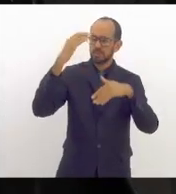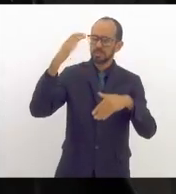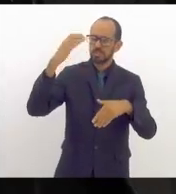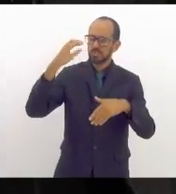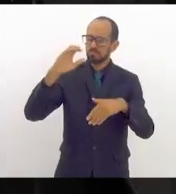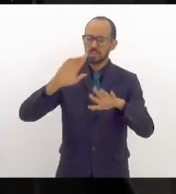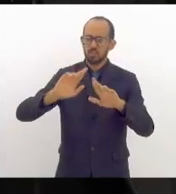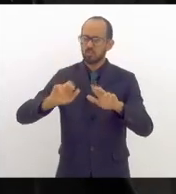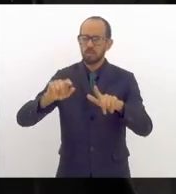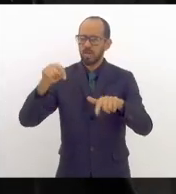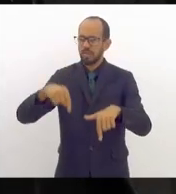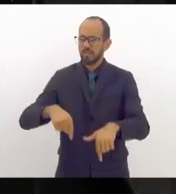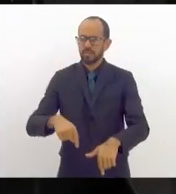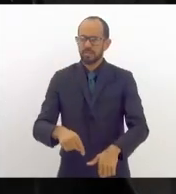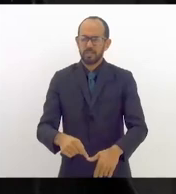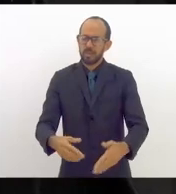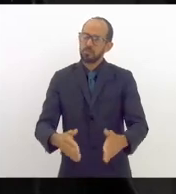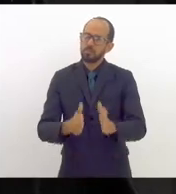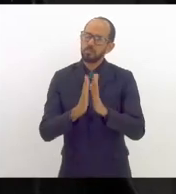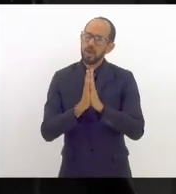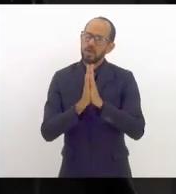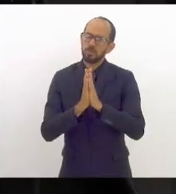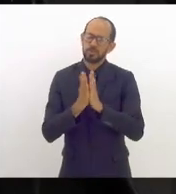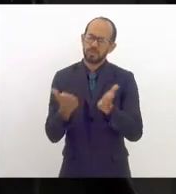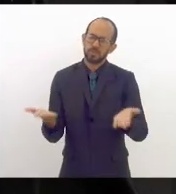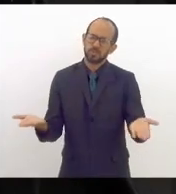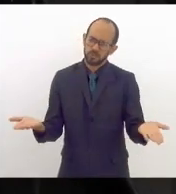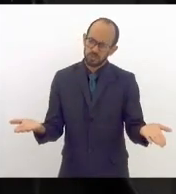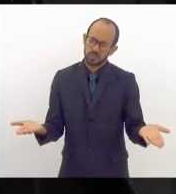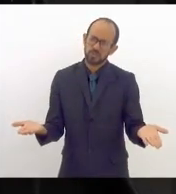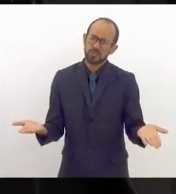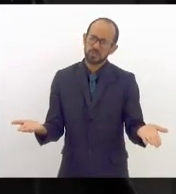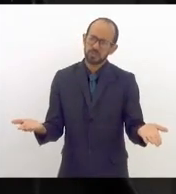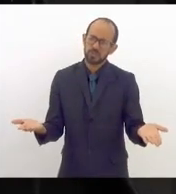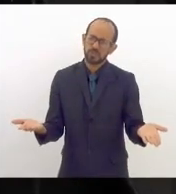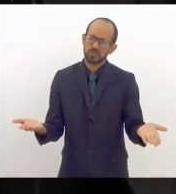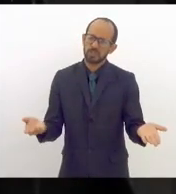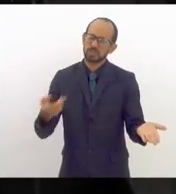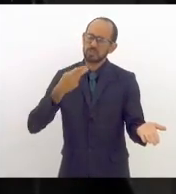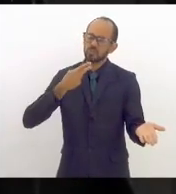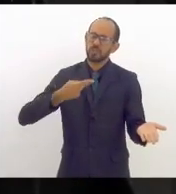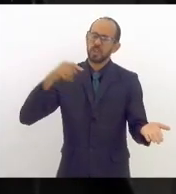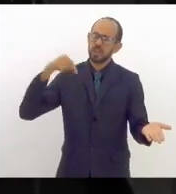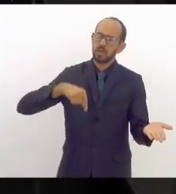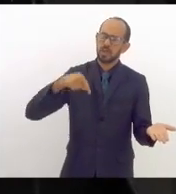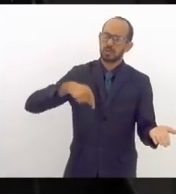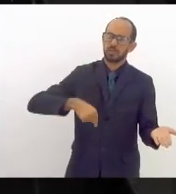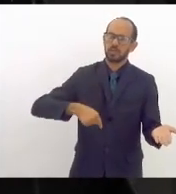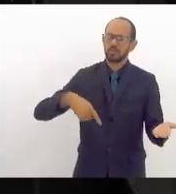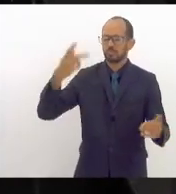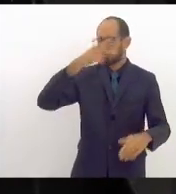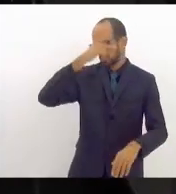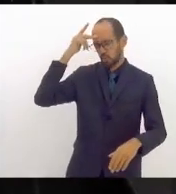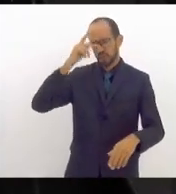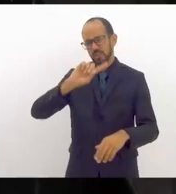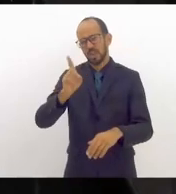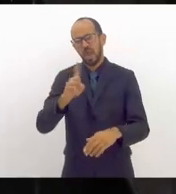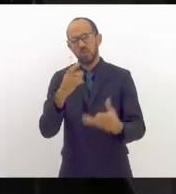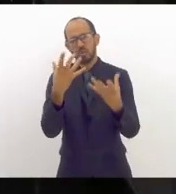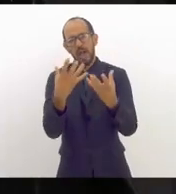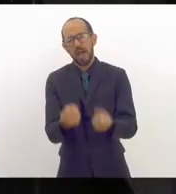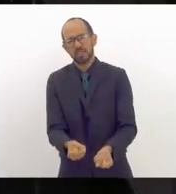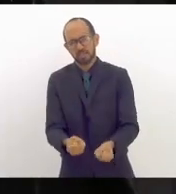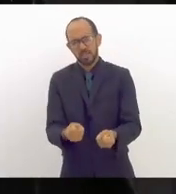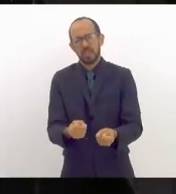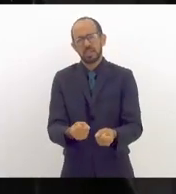aqui data vênia pelo amor de Deus estamos tratando de pessoas que não se conformam com o resultado eleitoral